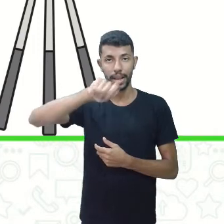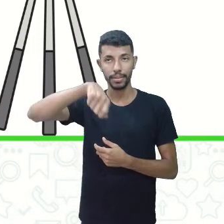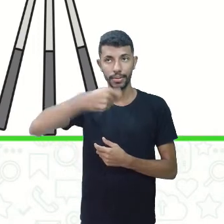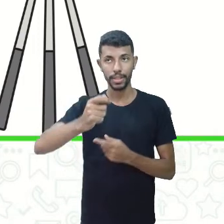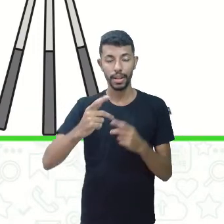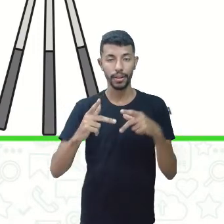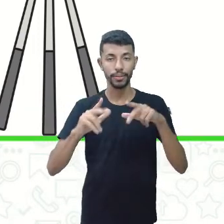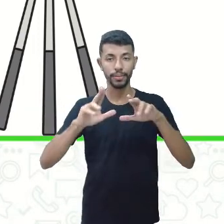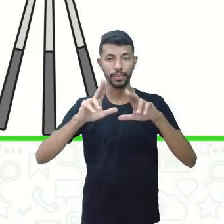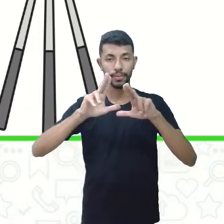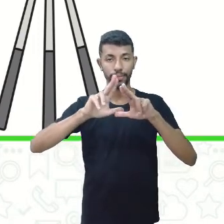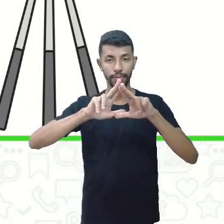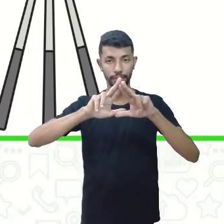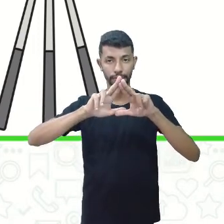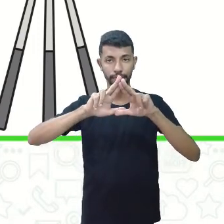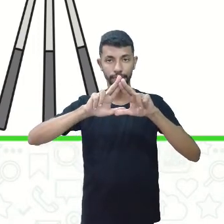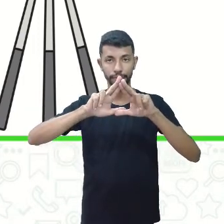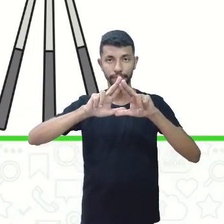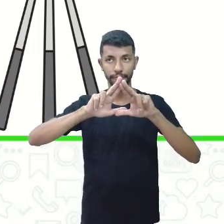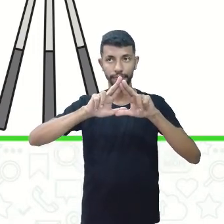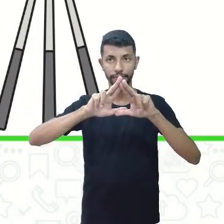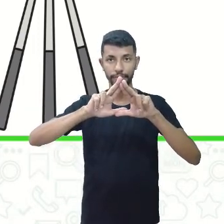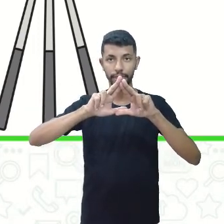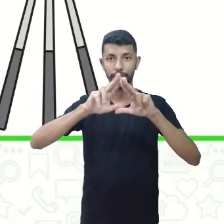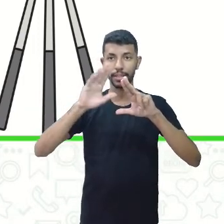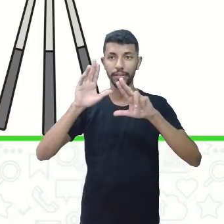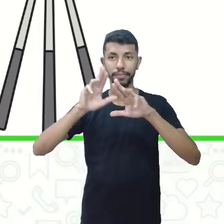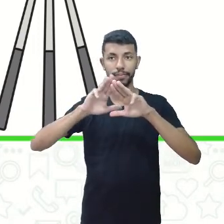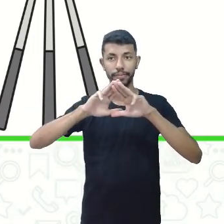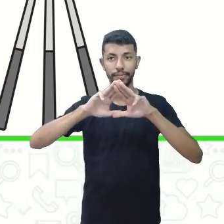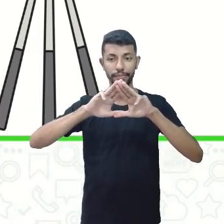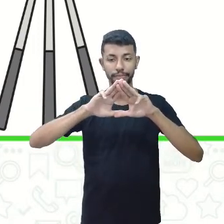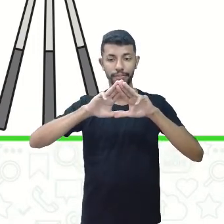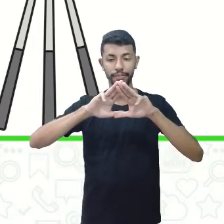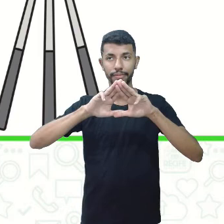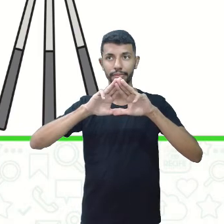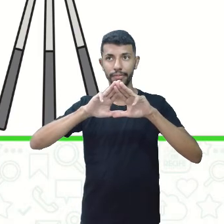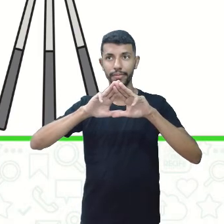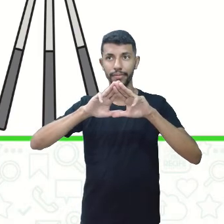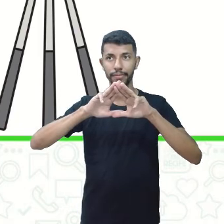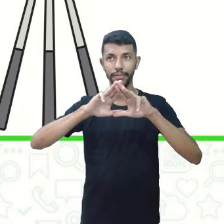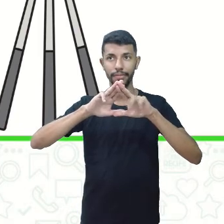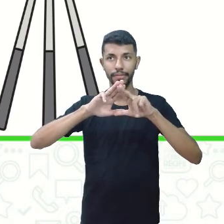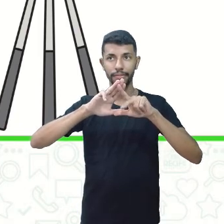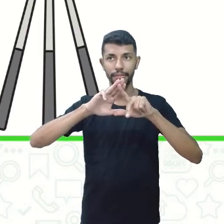reta. Então, aí, ela foi trabalhada, né, dentro da discriminante para